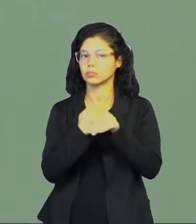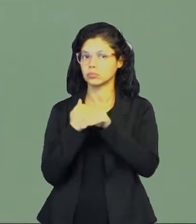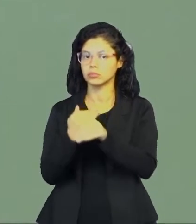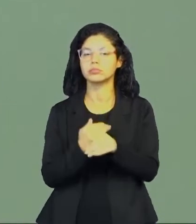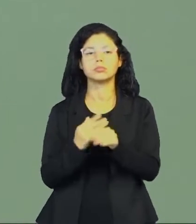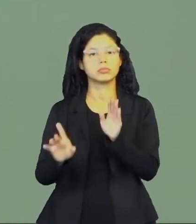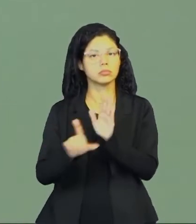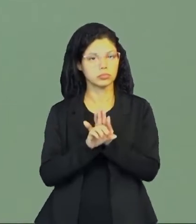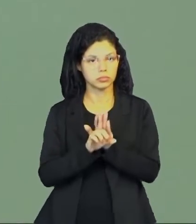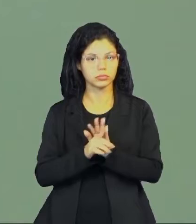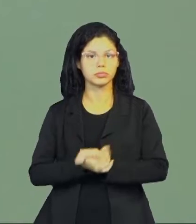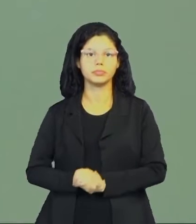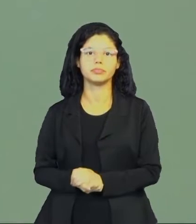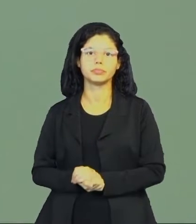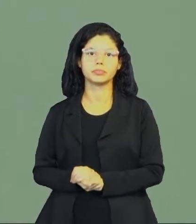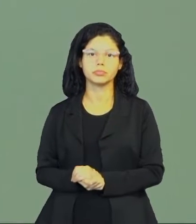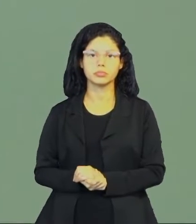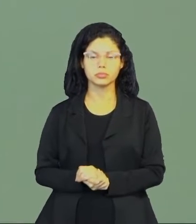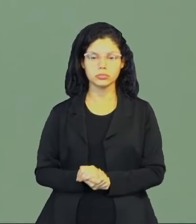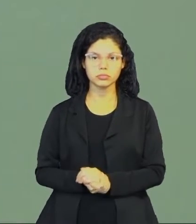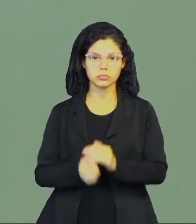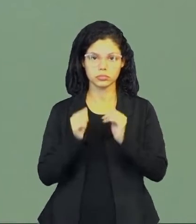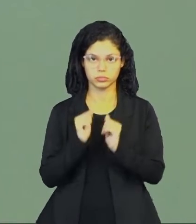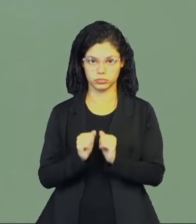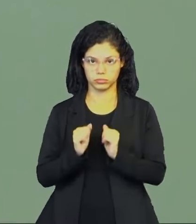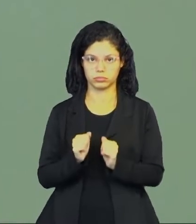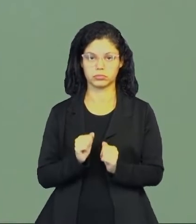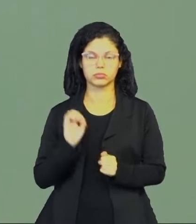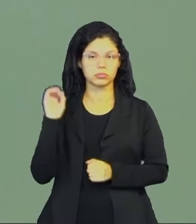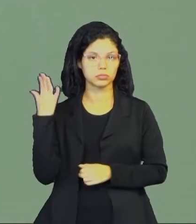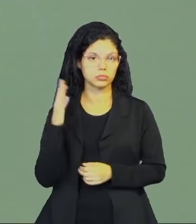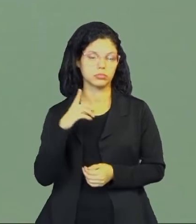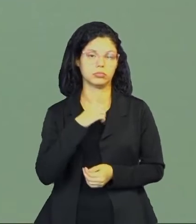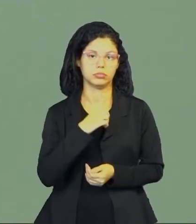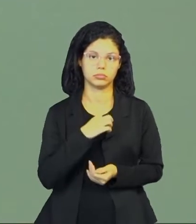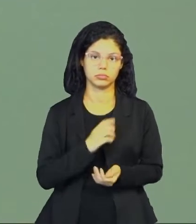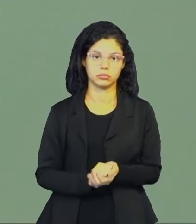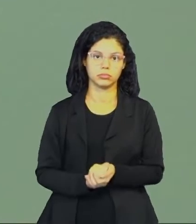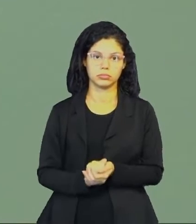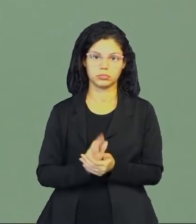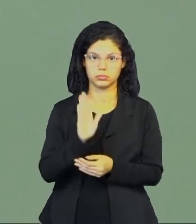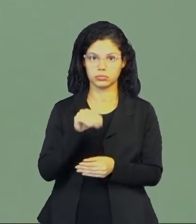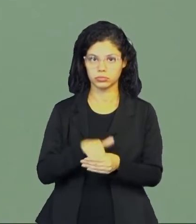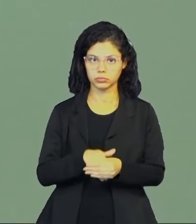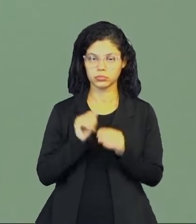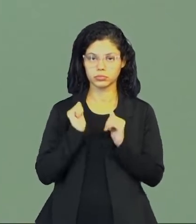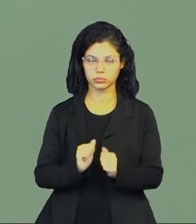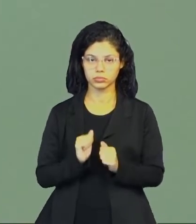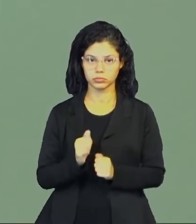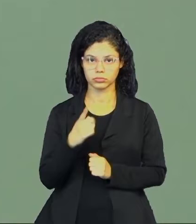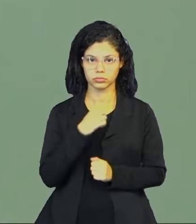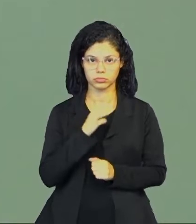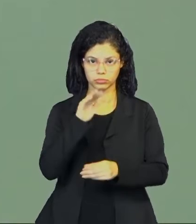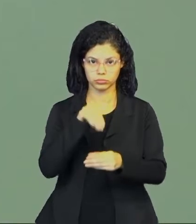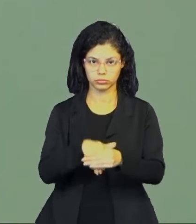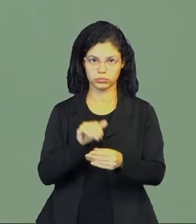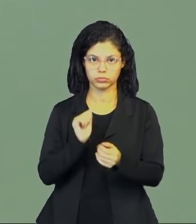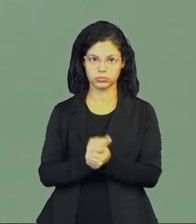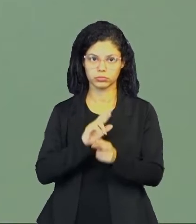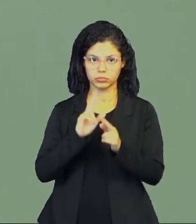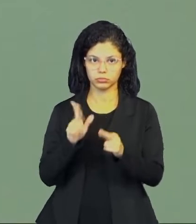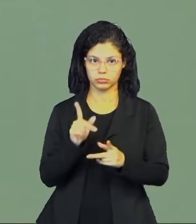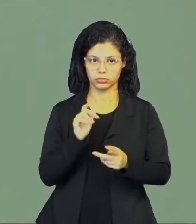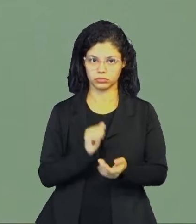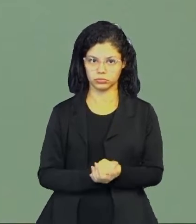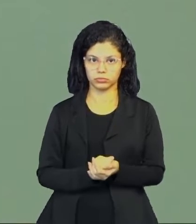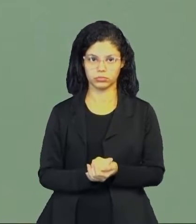iguais perante a lei, todos podem concorrer, à eleição, todos podem votar, todos podem serem votados, diferente